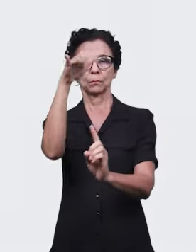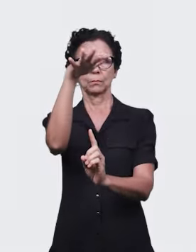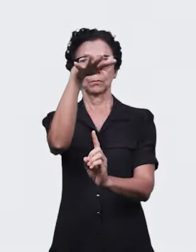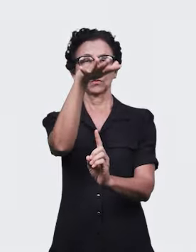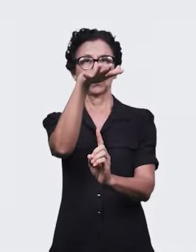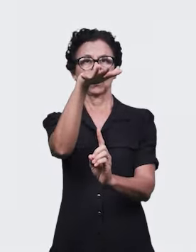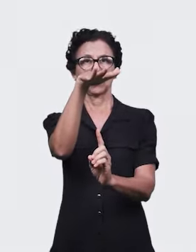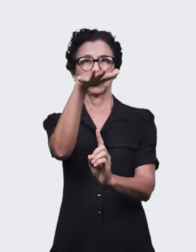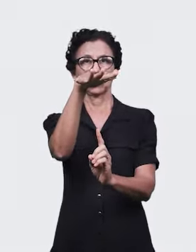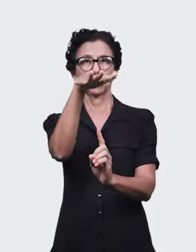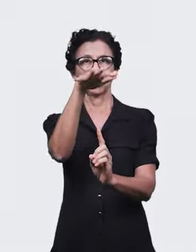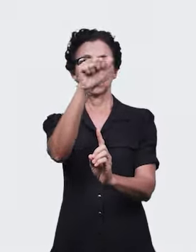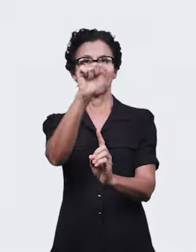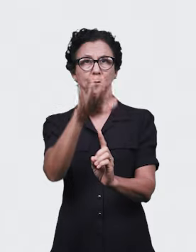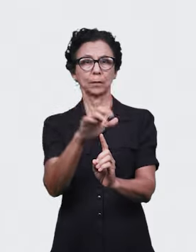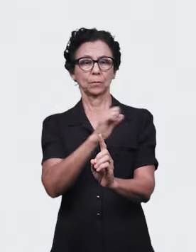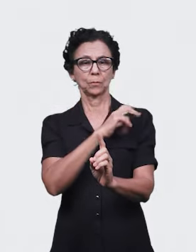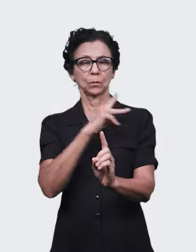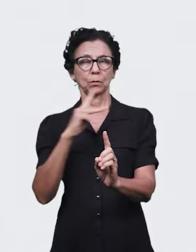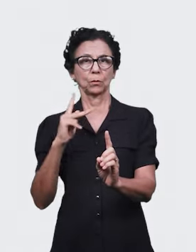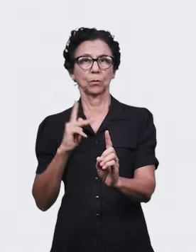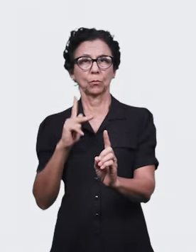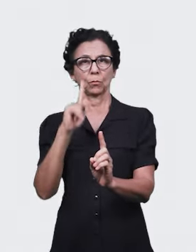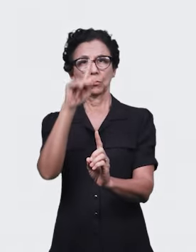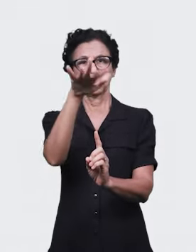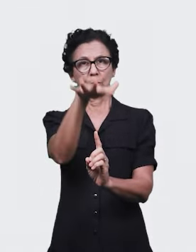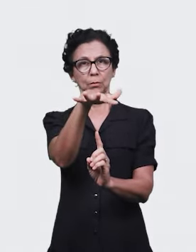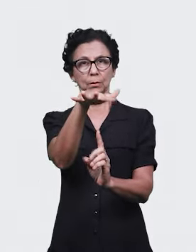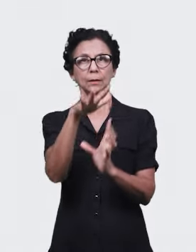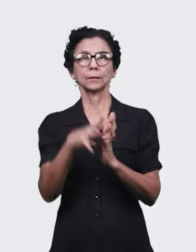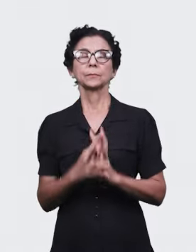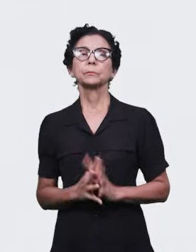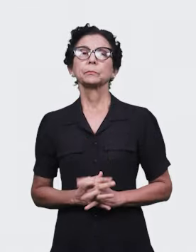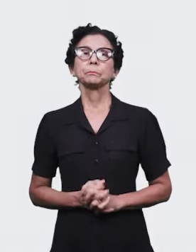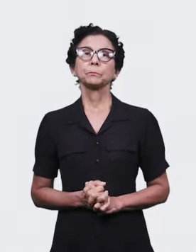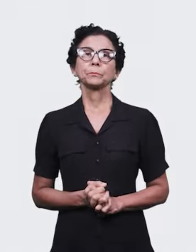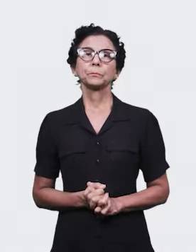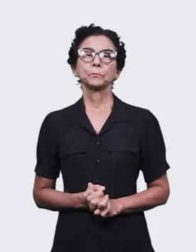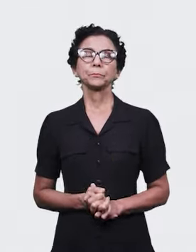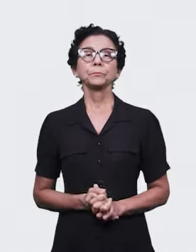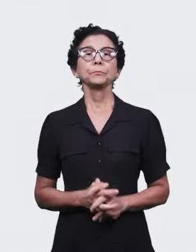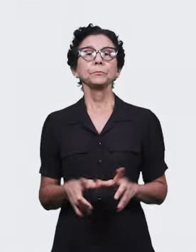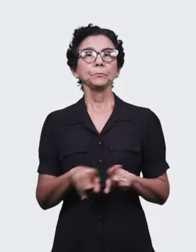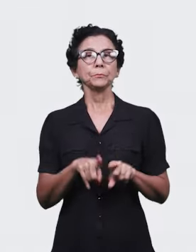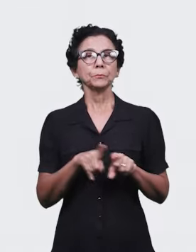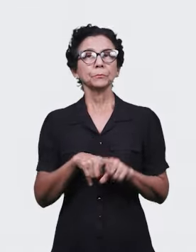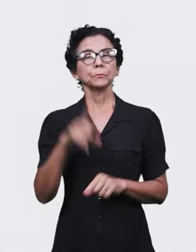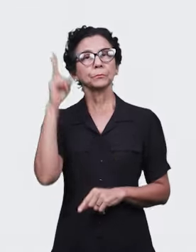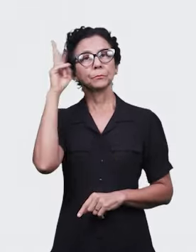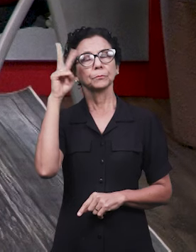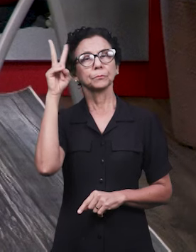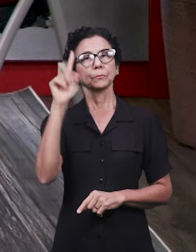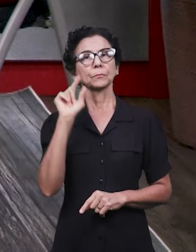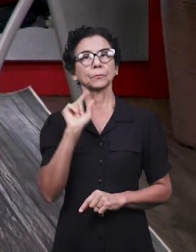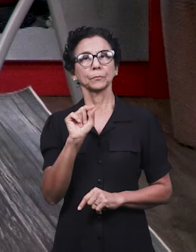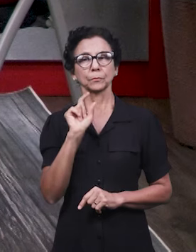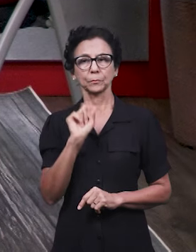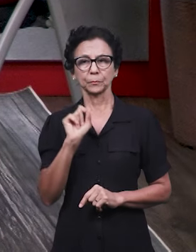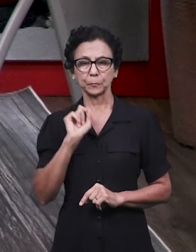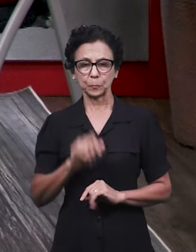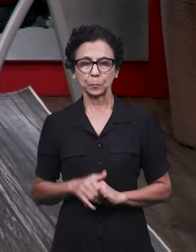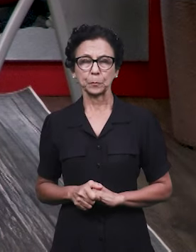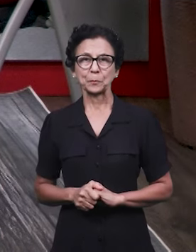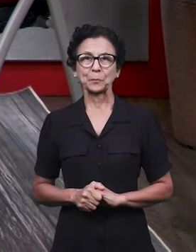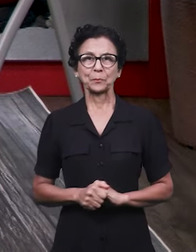bênção apostólica. E aqui nós precisamos sempre de ressaltar que muitas vezes quando já está, que